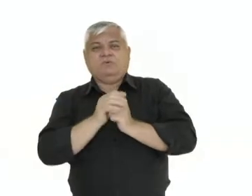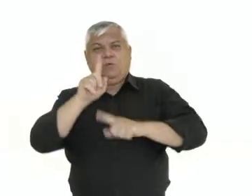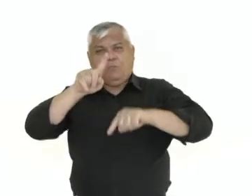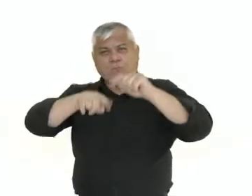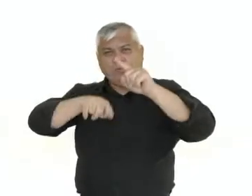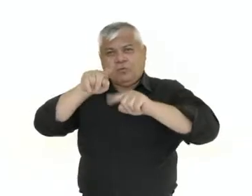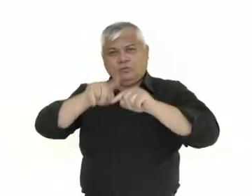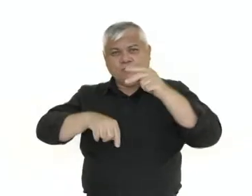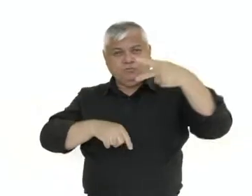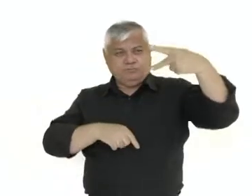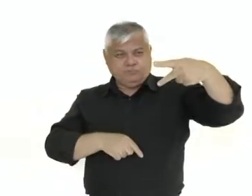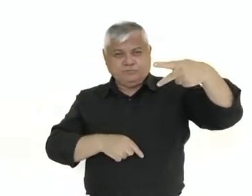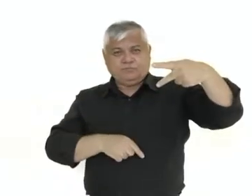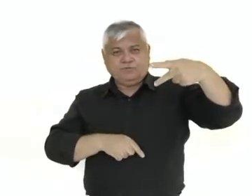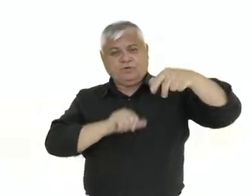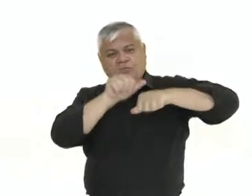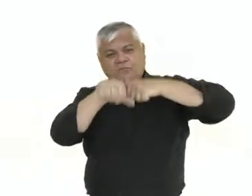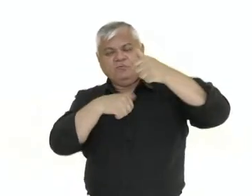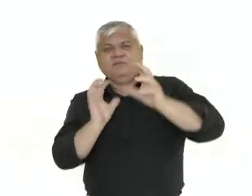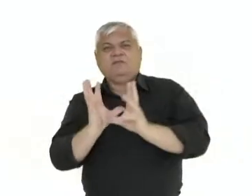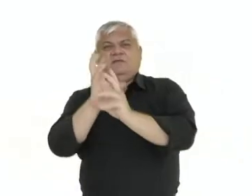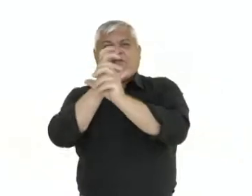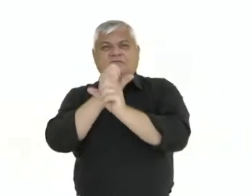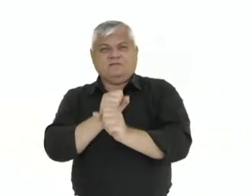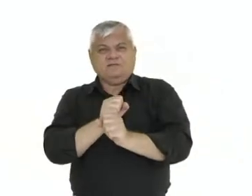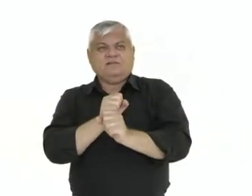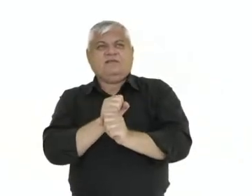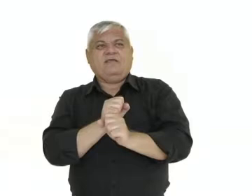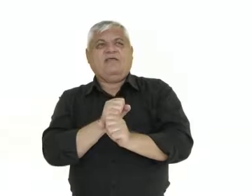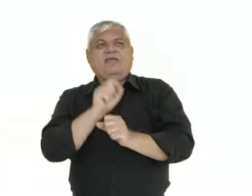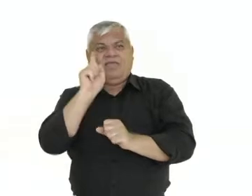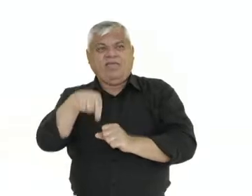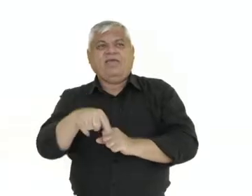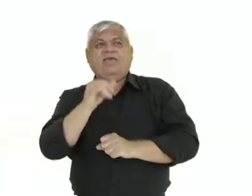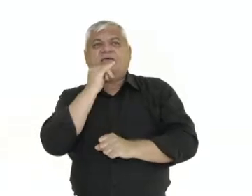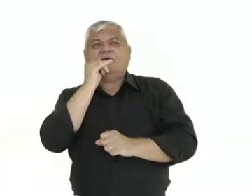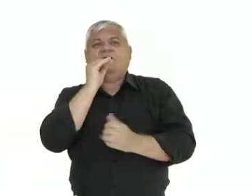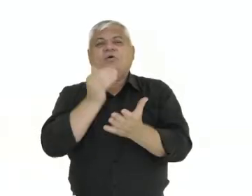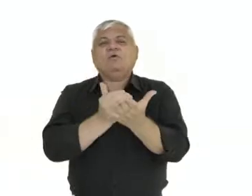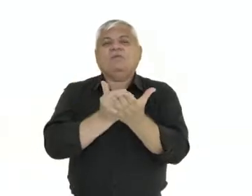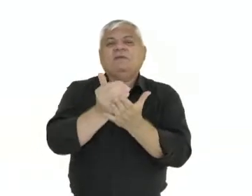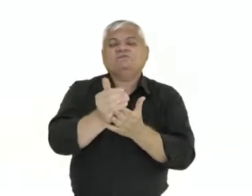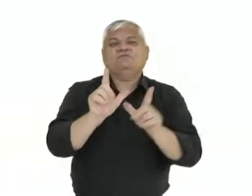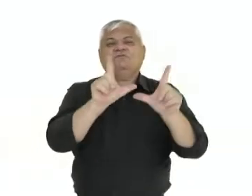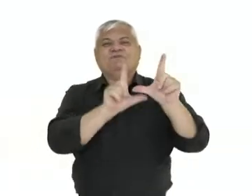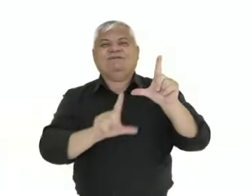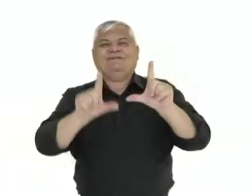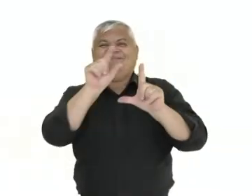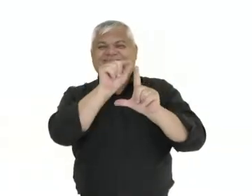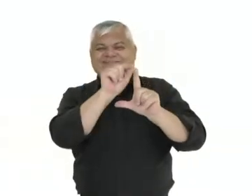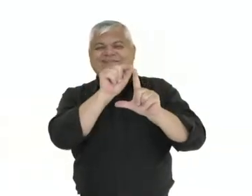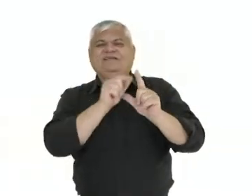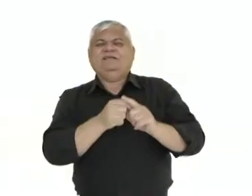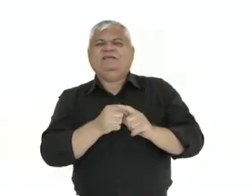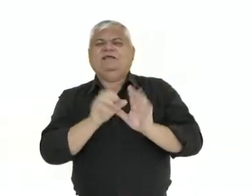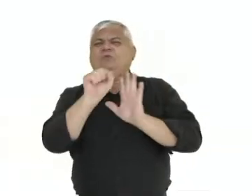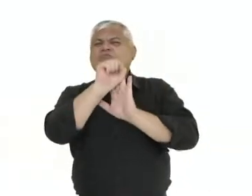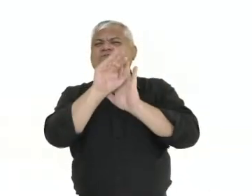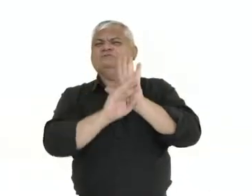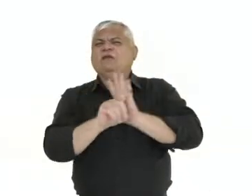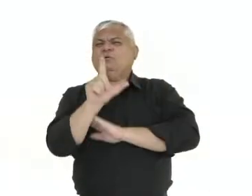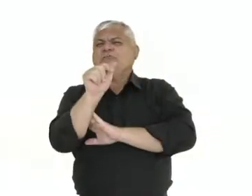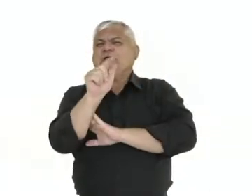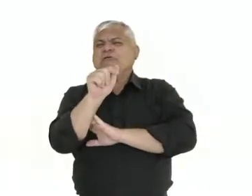produtos em somas foi a motivação original para a introdução dos logaritmos no século